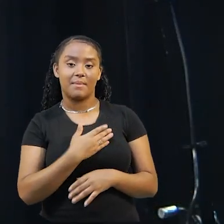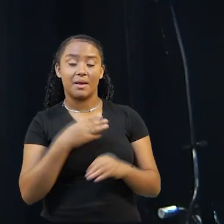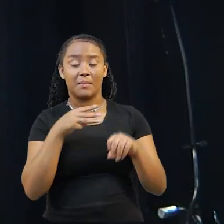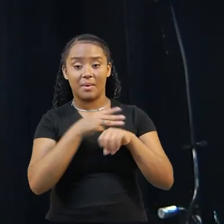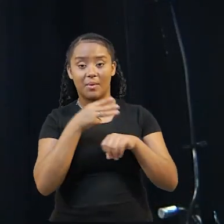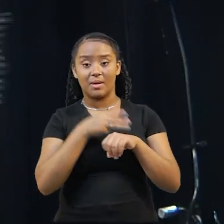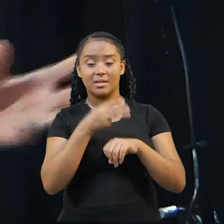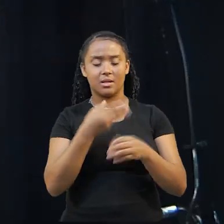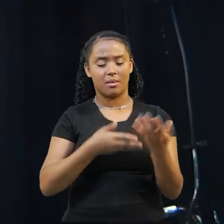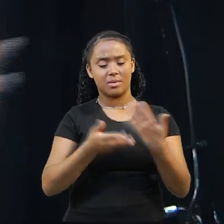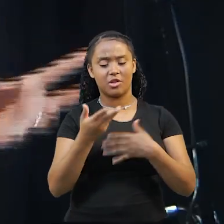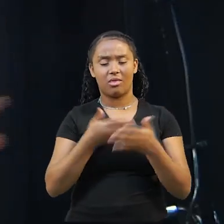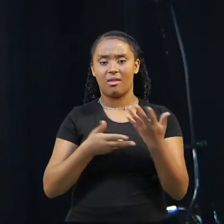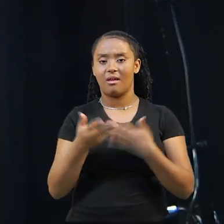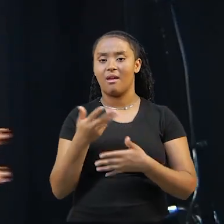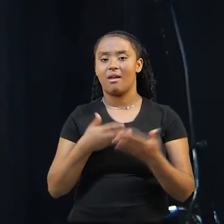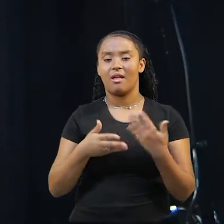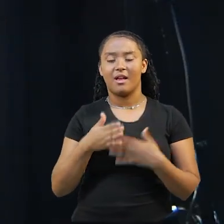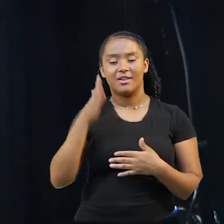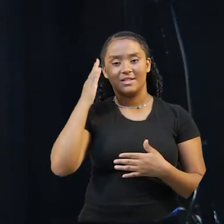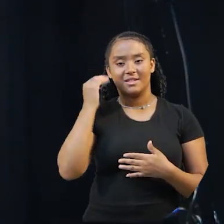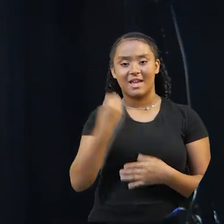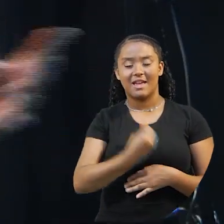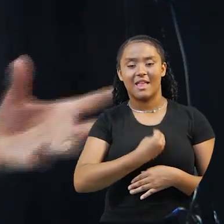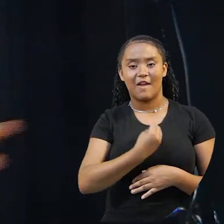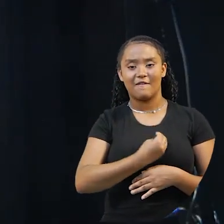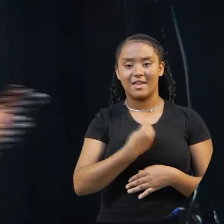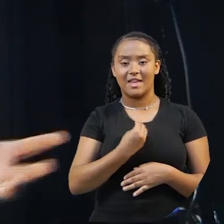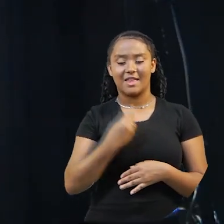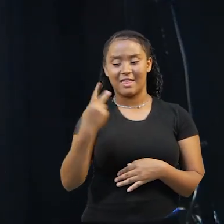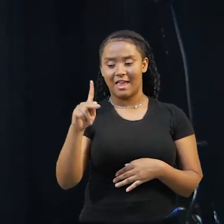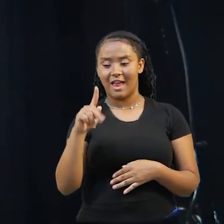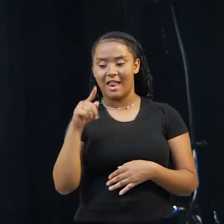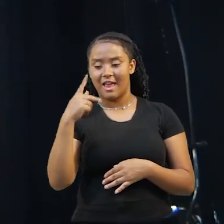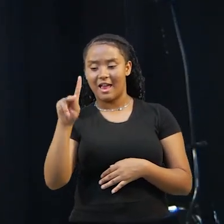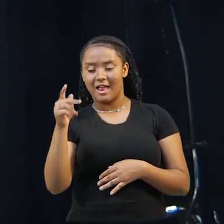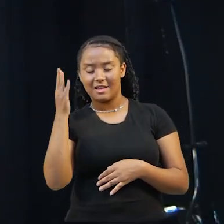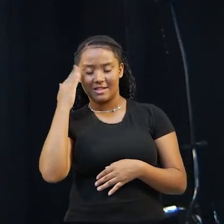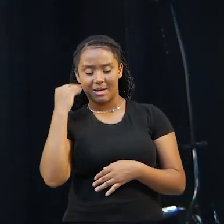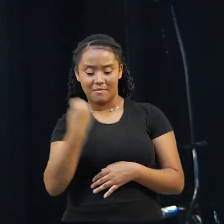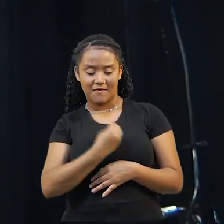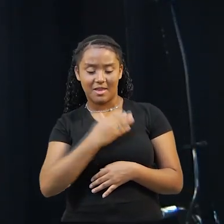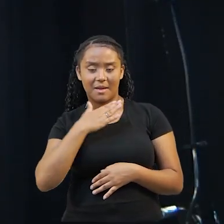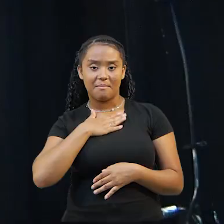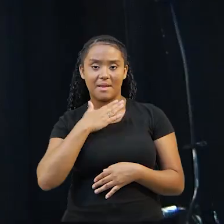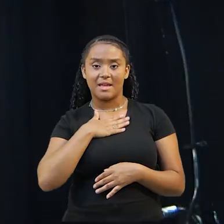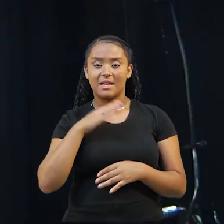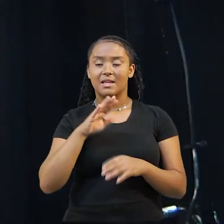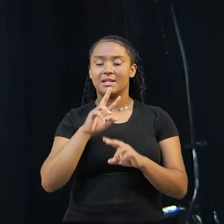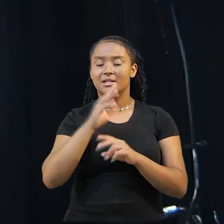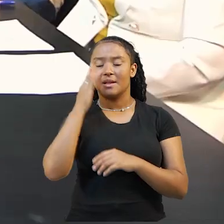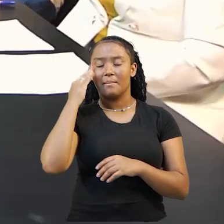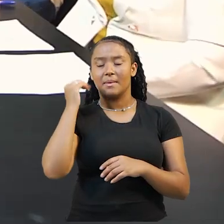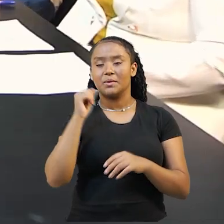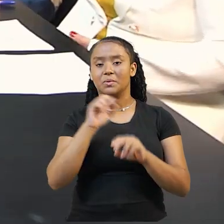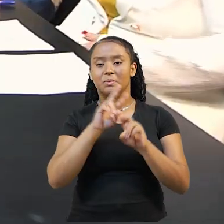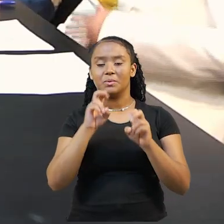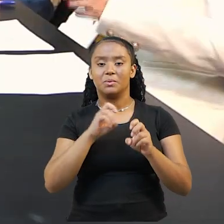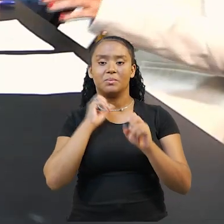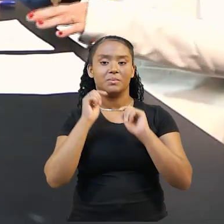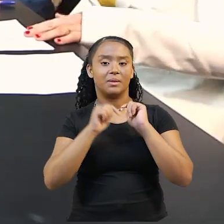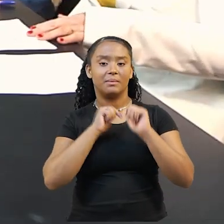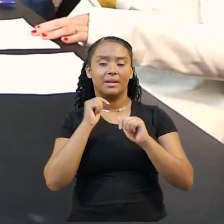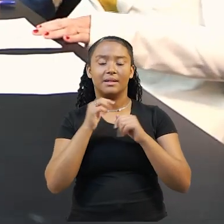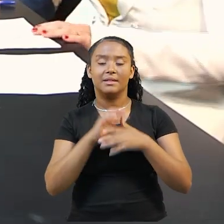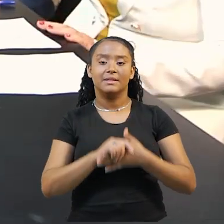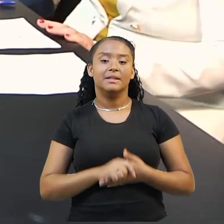a gente conversa, sabemos da vida uma das outras, né, dos nascimentos dos filhos, trabalho. E o doutorado,